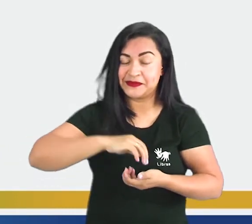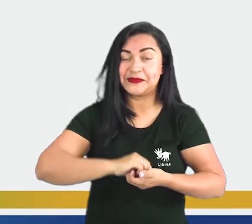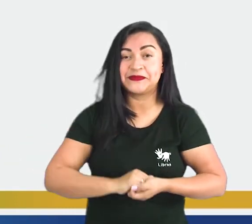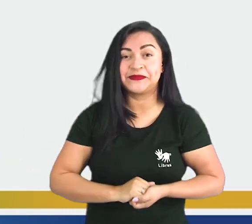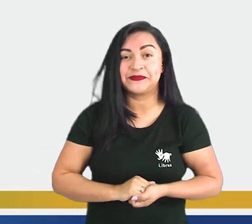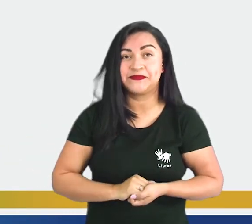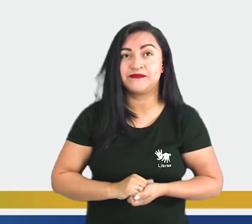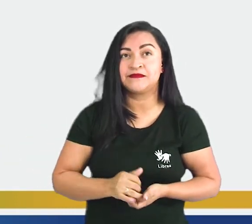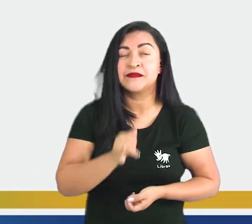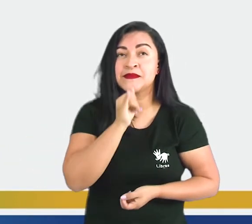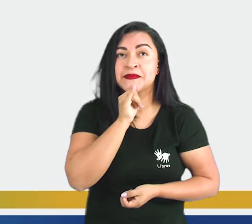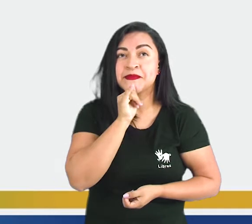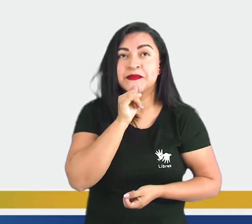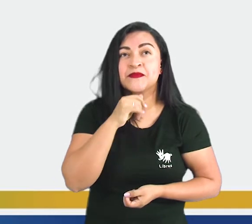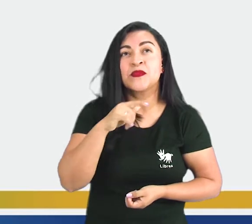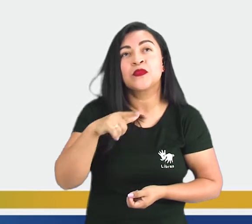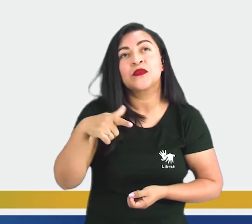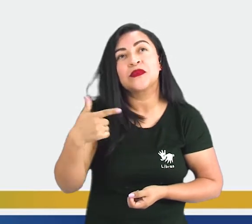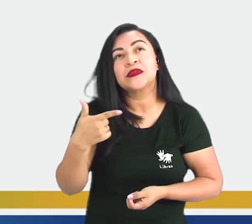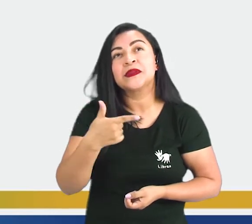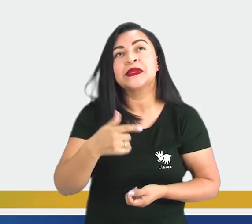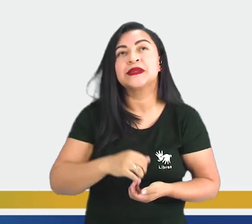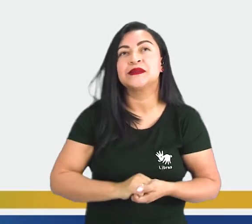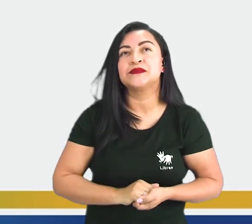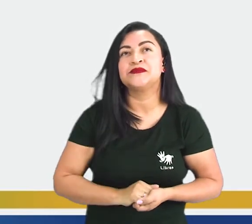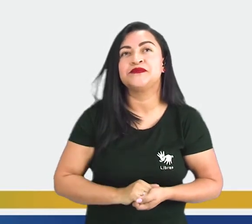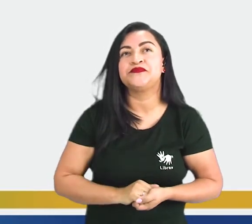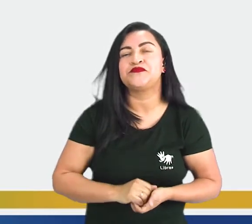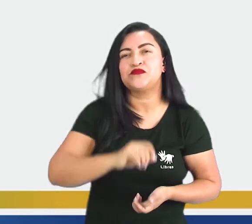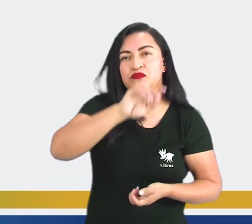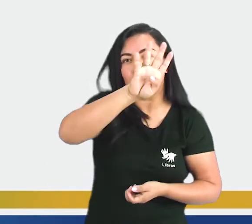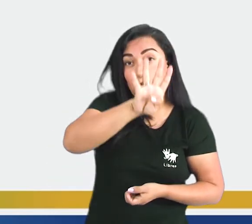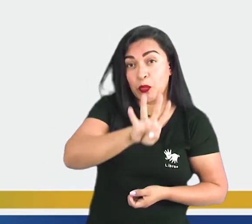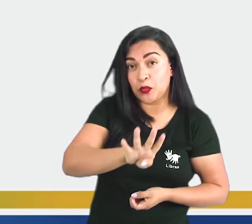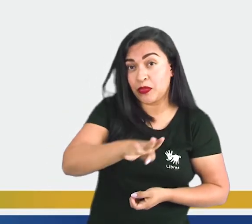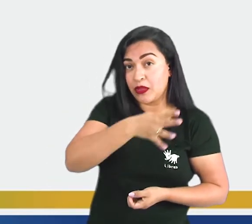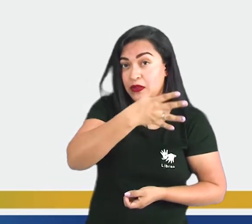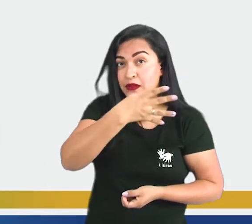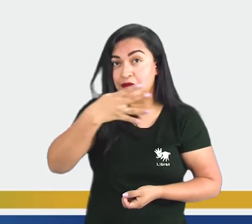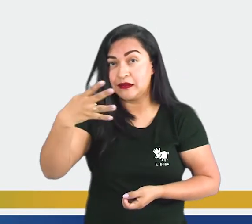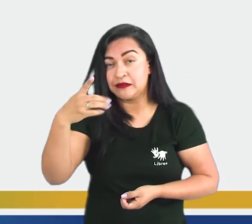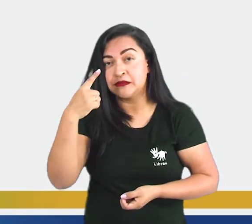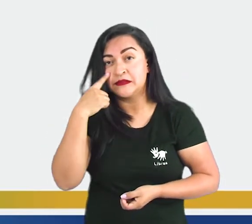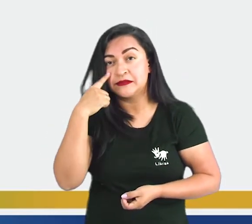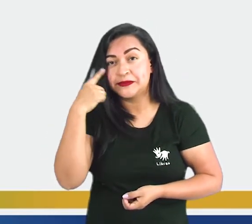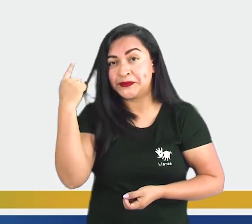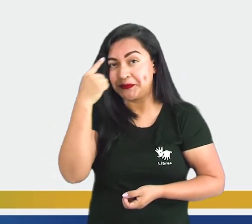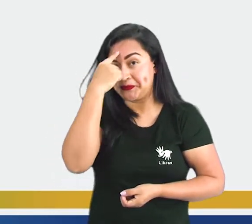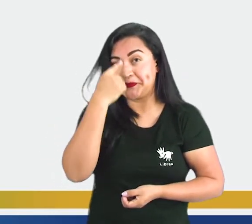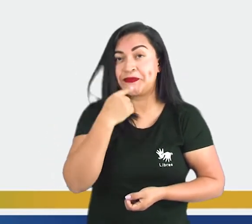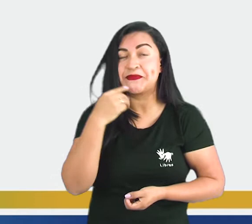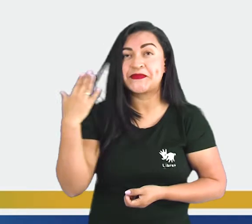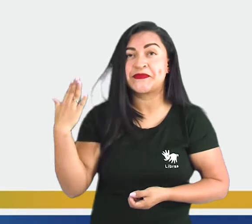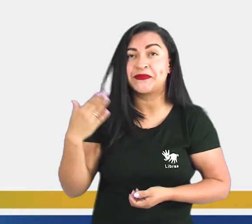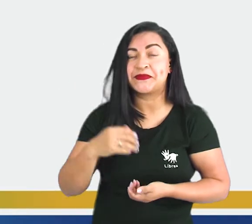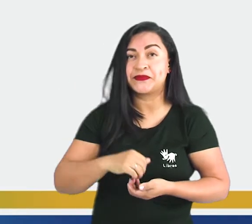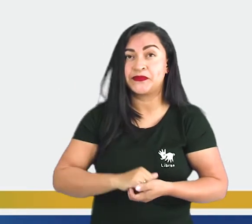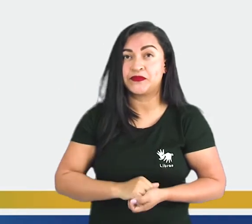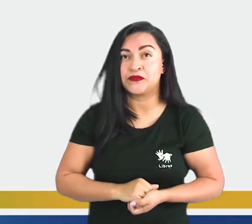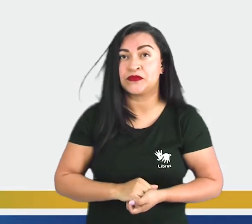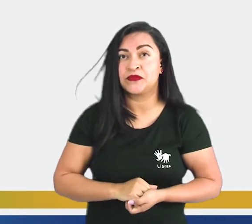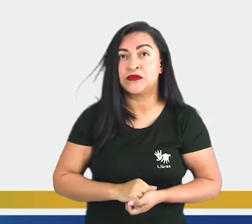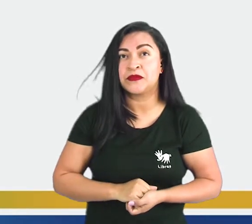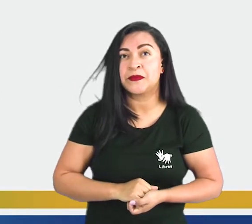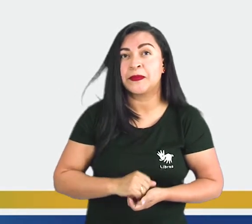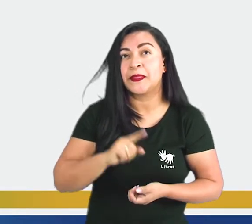No exemplo 2, vamos lá. Na malha quadriculada, observe a figura sombreada.